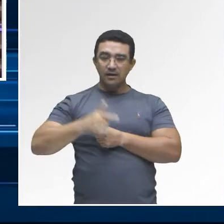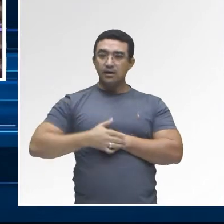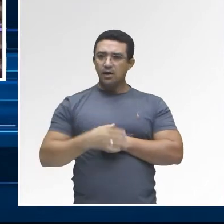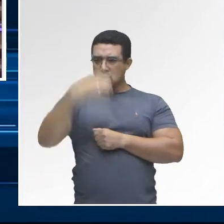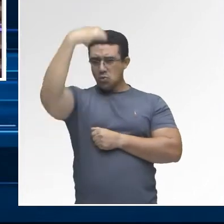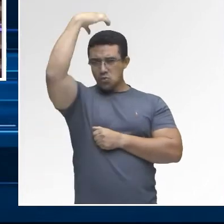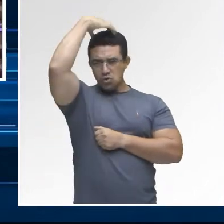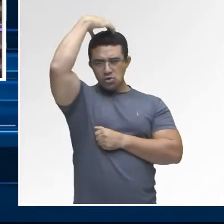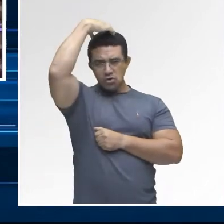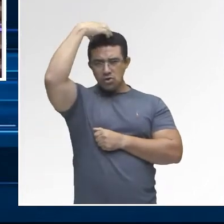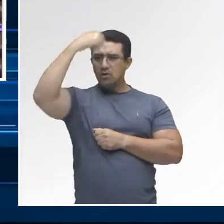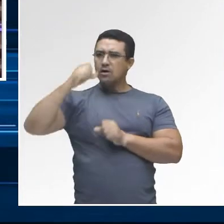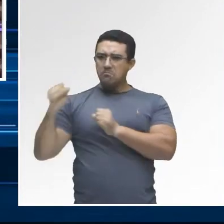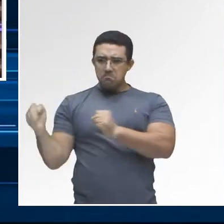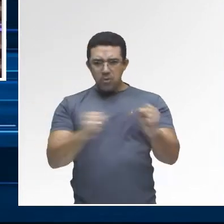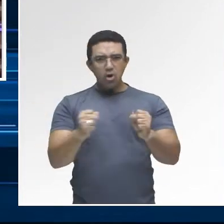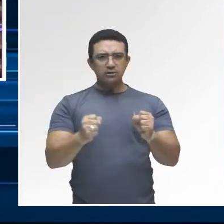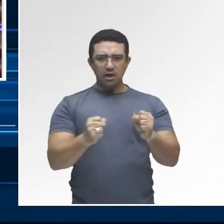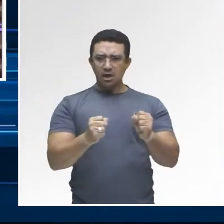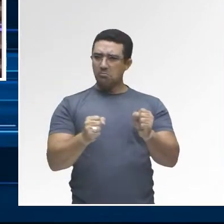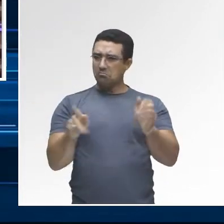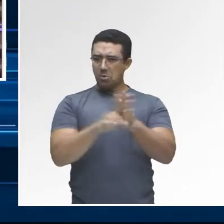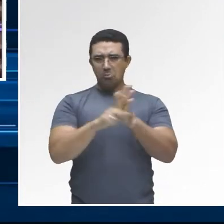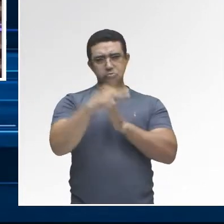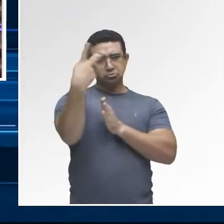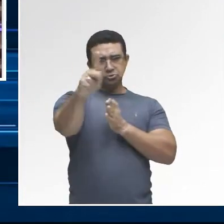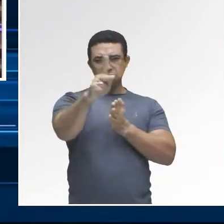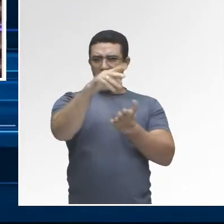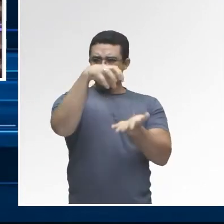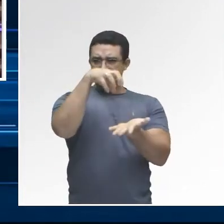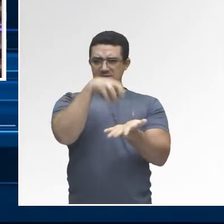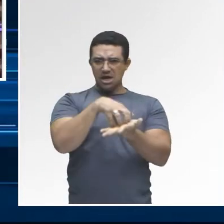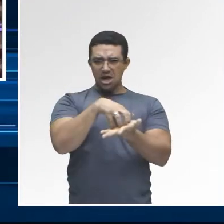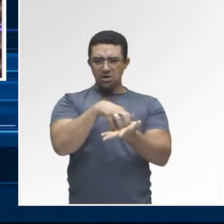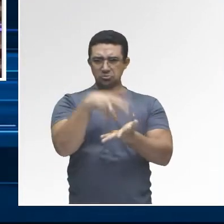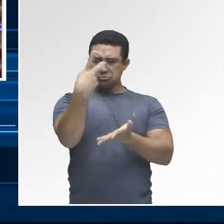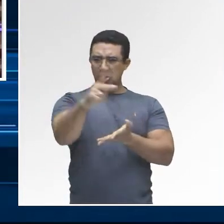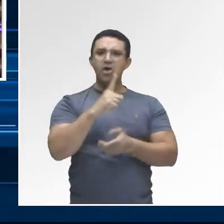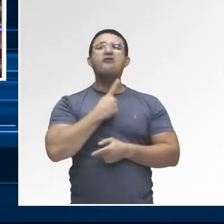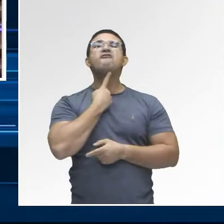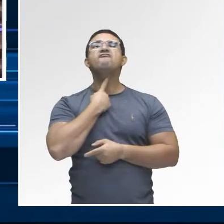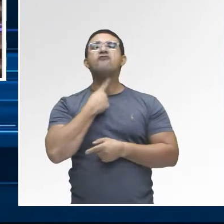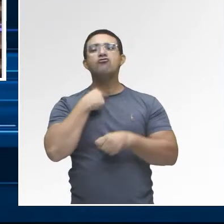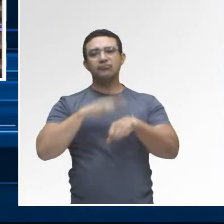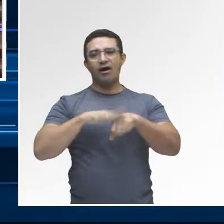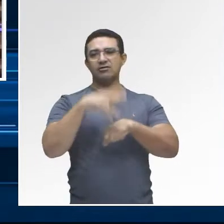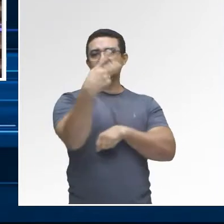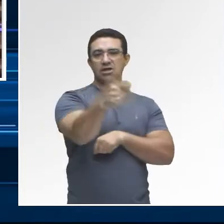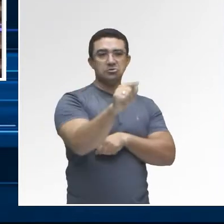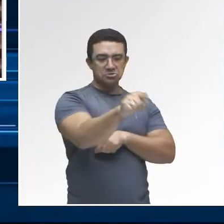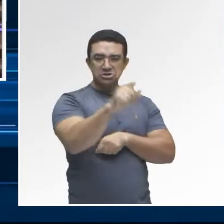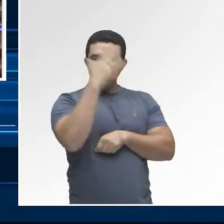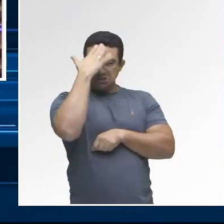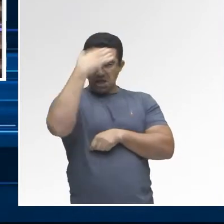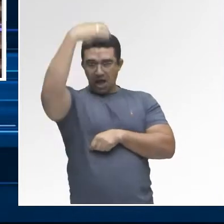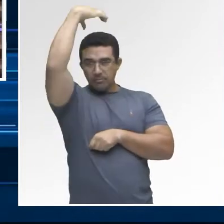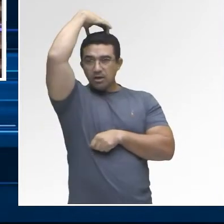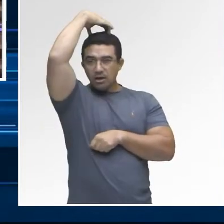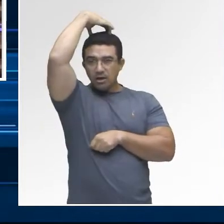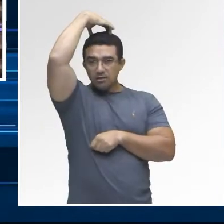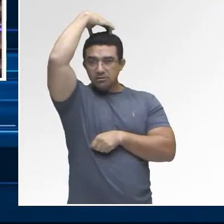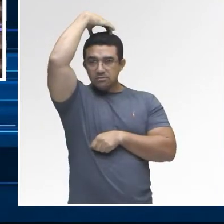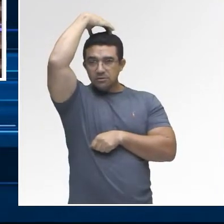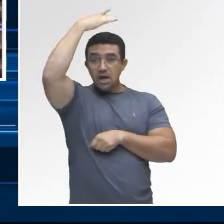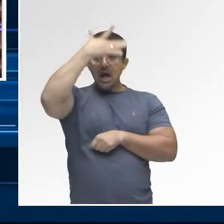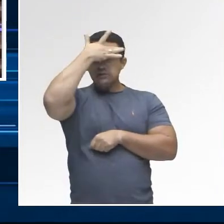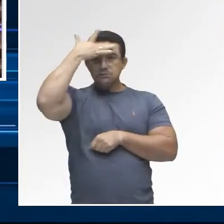poder absoluto, concentrado aí em suas mãos, a sua vontade vai prevalecer acima da vontade